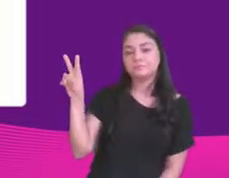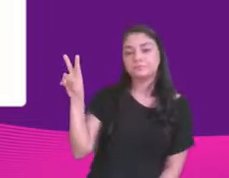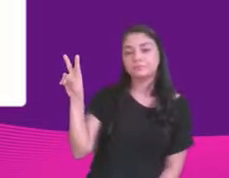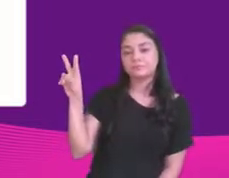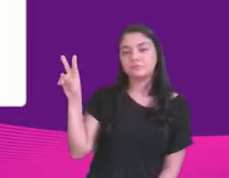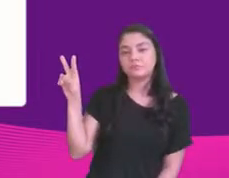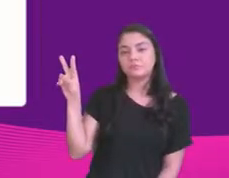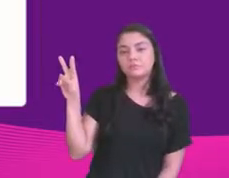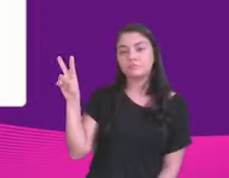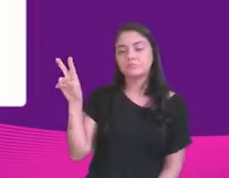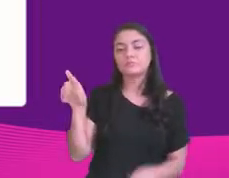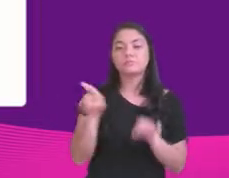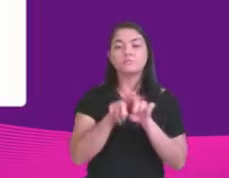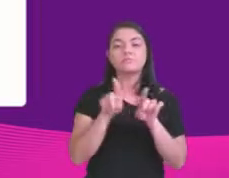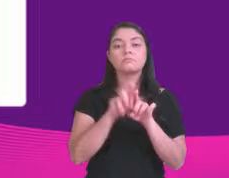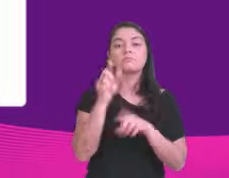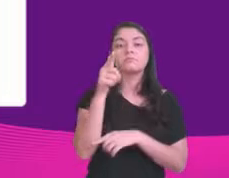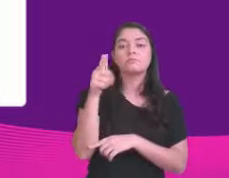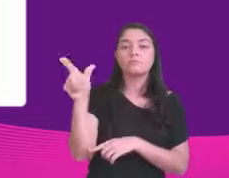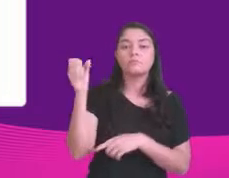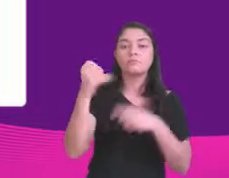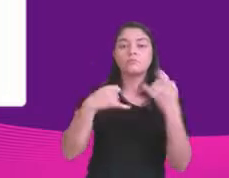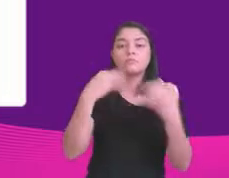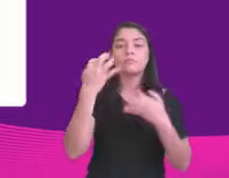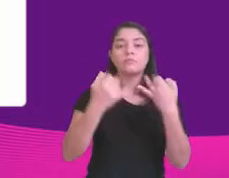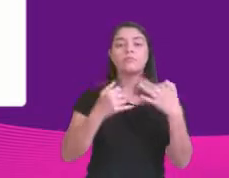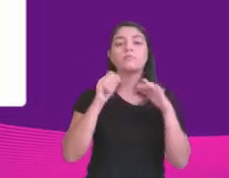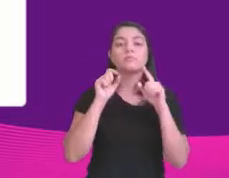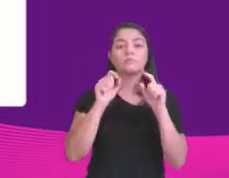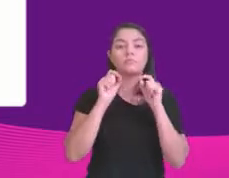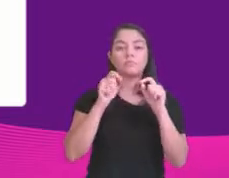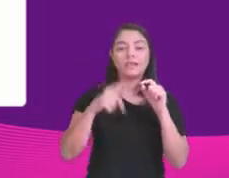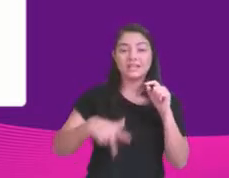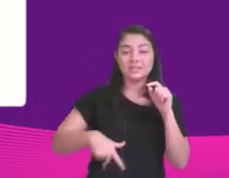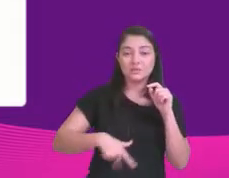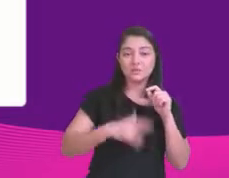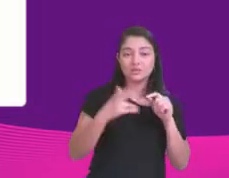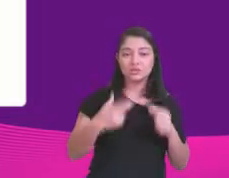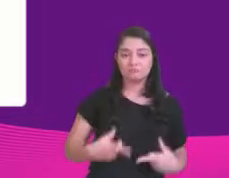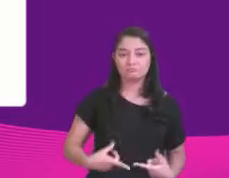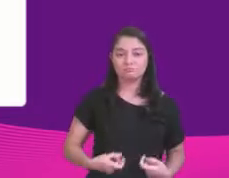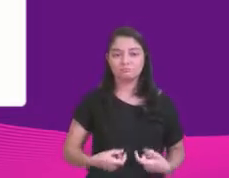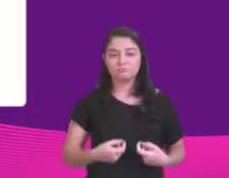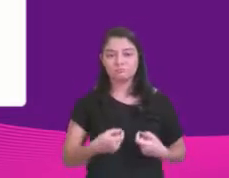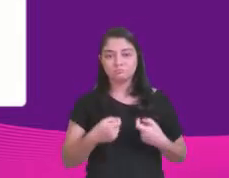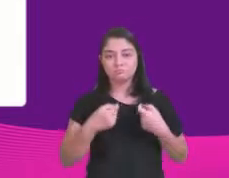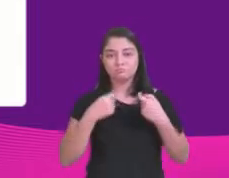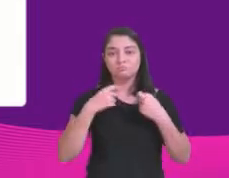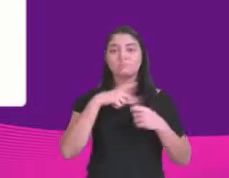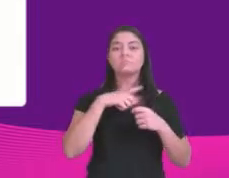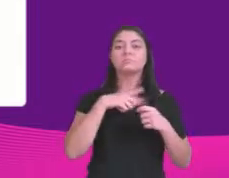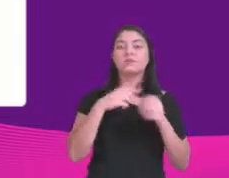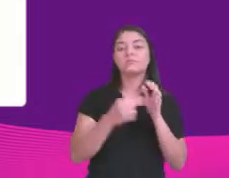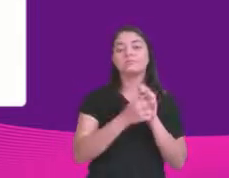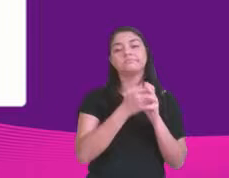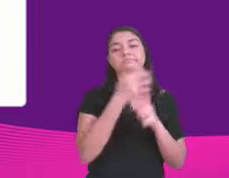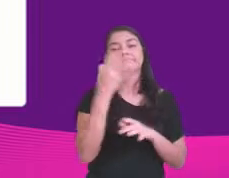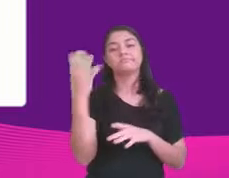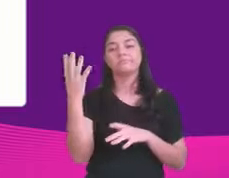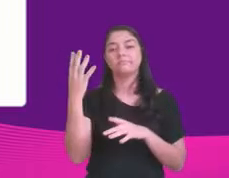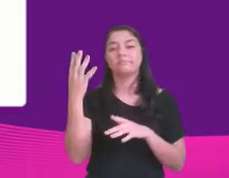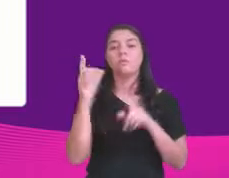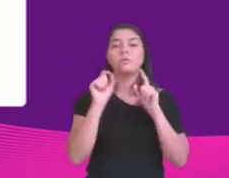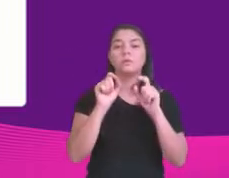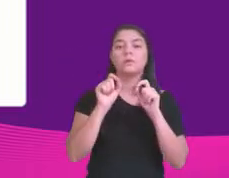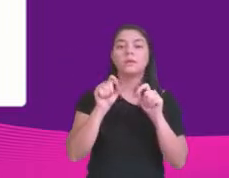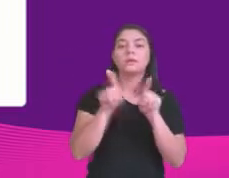coisa que se fala muito e que é bastante importante são os preceitos da cirurgia oncológica. tá? Que isso não pode ser bypassado pela HIPEC. Não